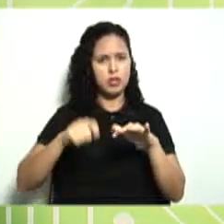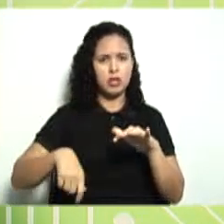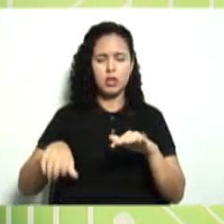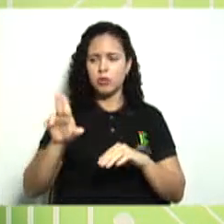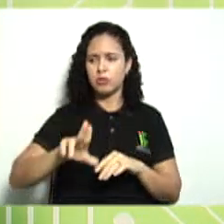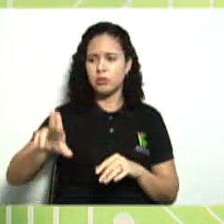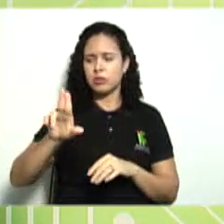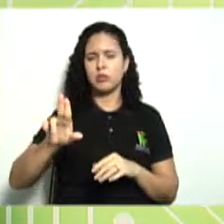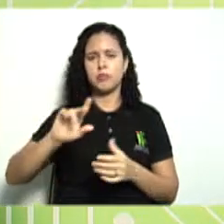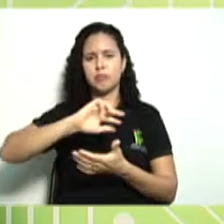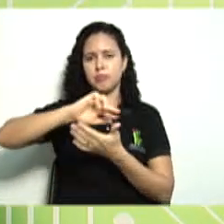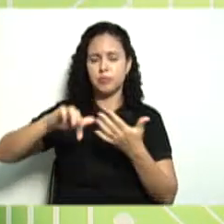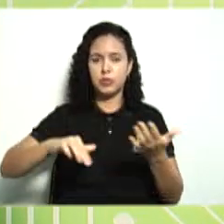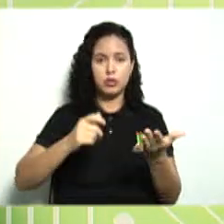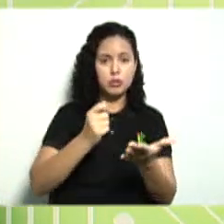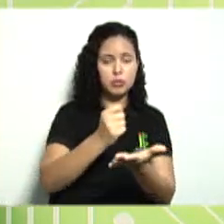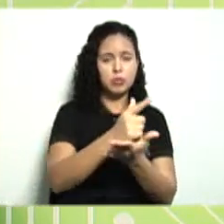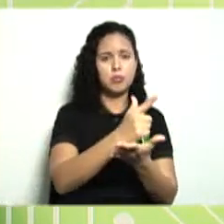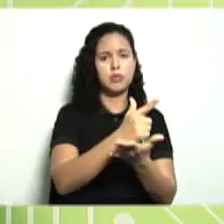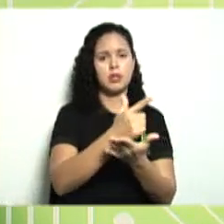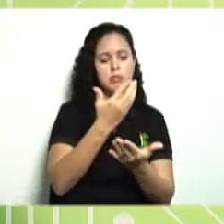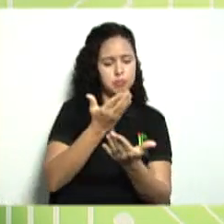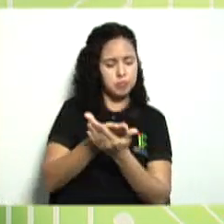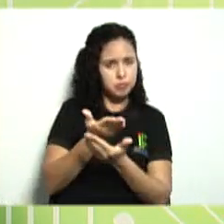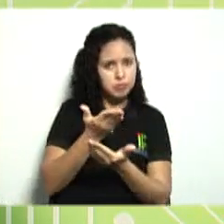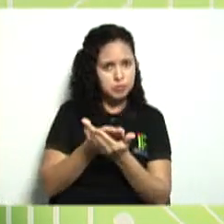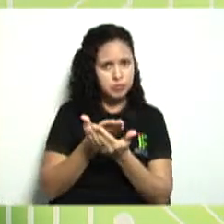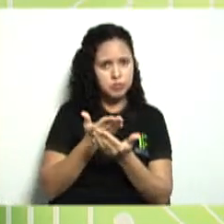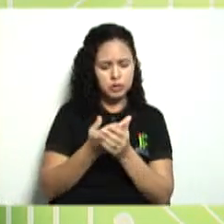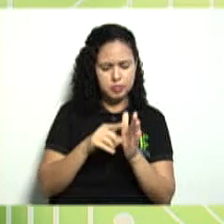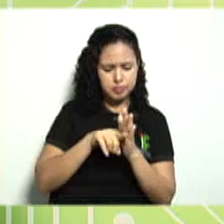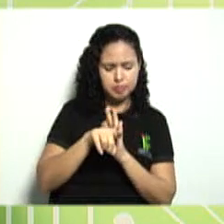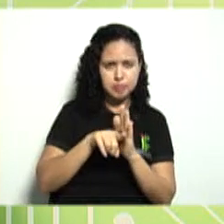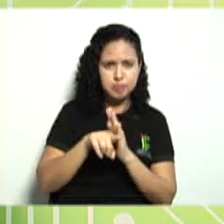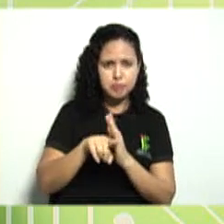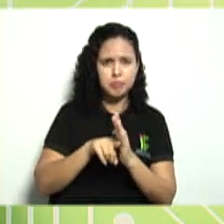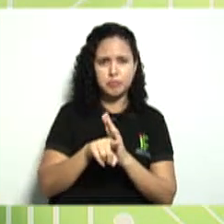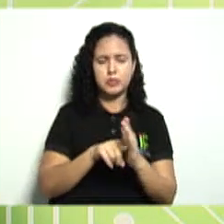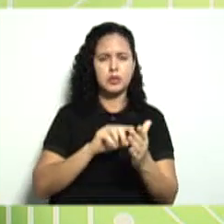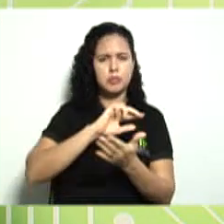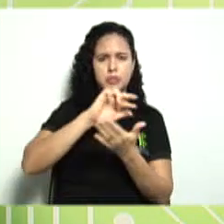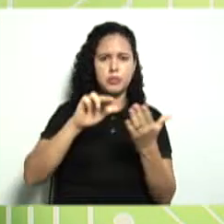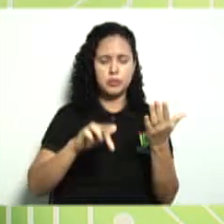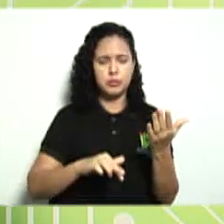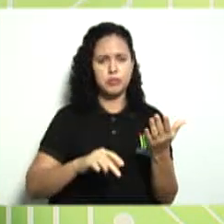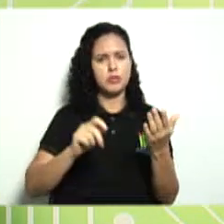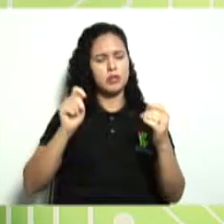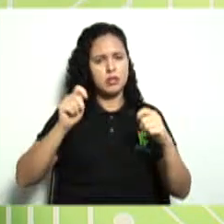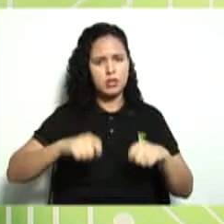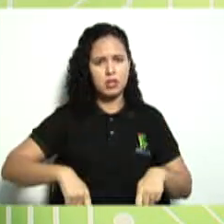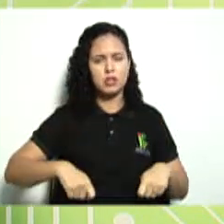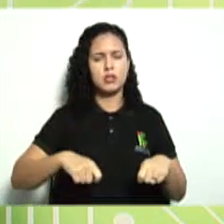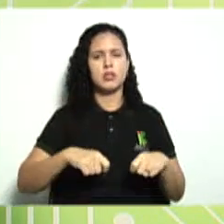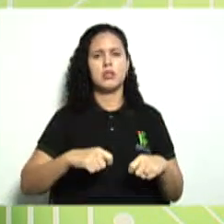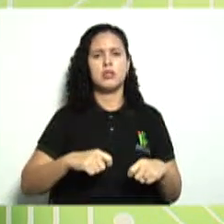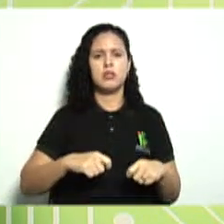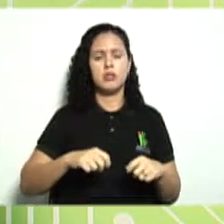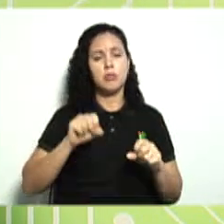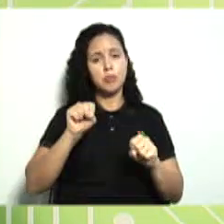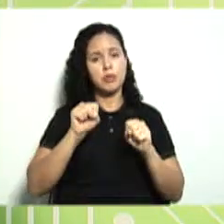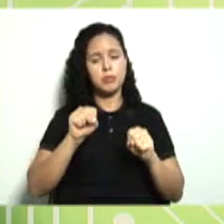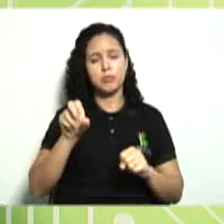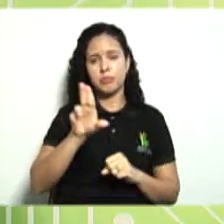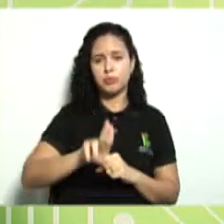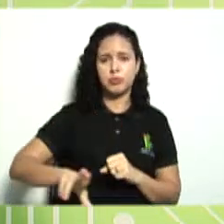recursos. Fazer uma compra, né? Estudar, fazer pesquisas, enfim, são diversas situações que vocês podem estar